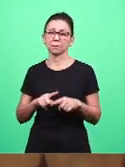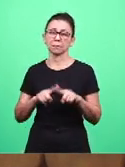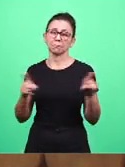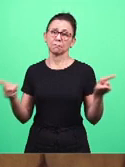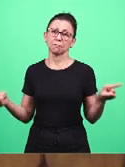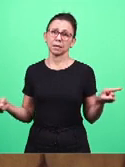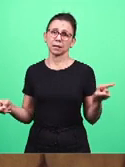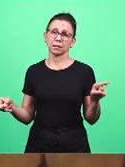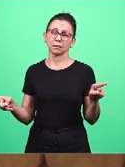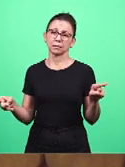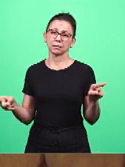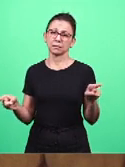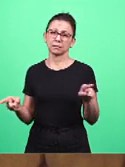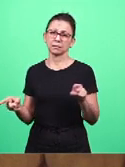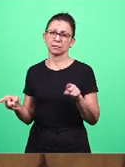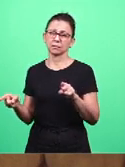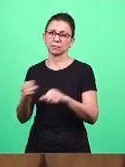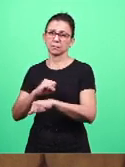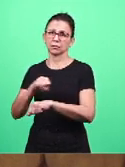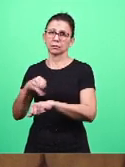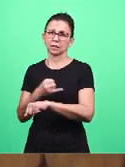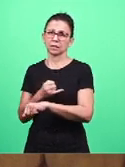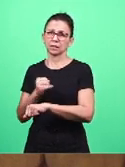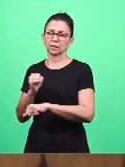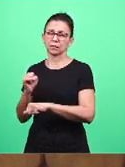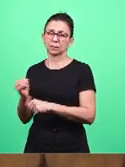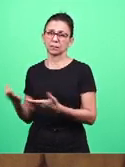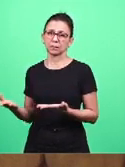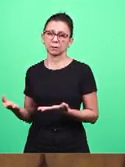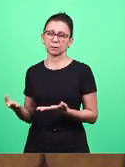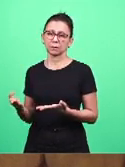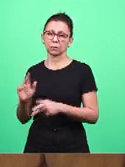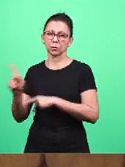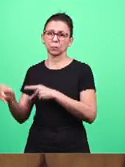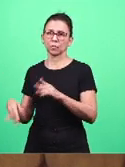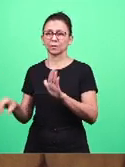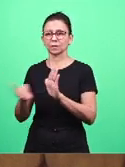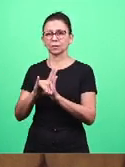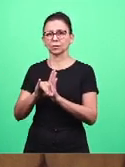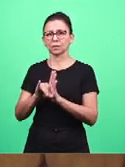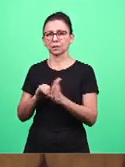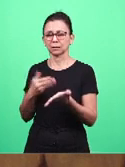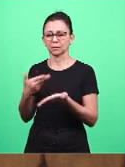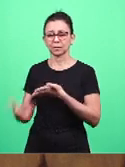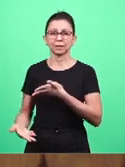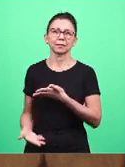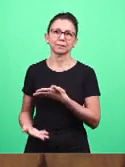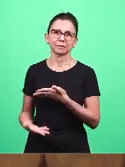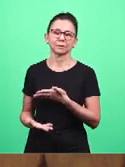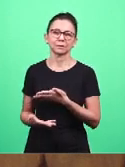povo estivesse ligado a Ele através destes elementos,